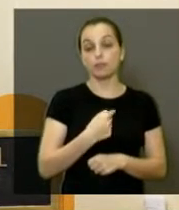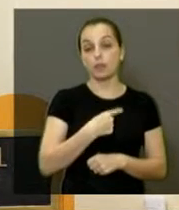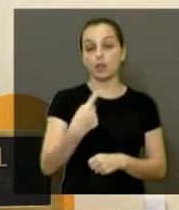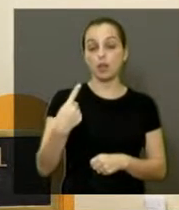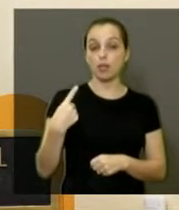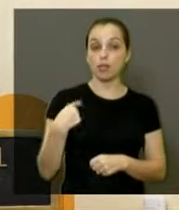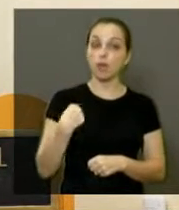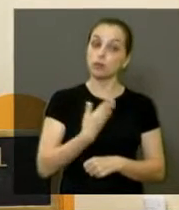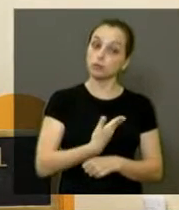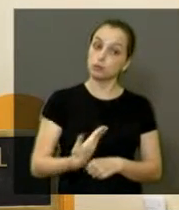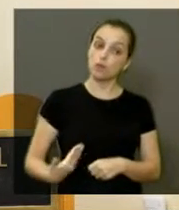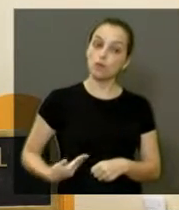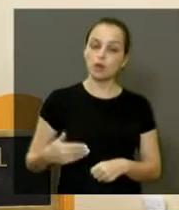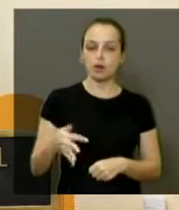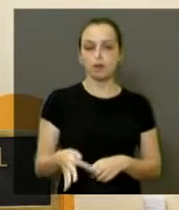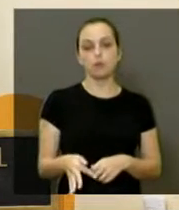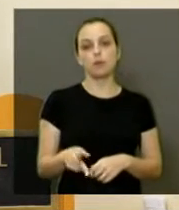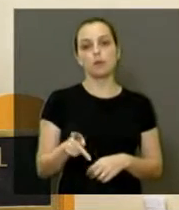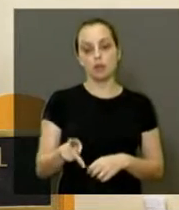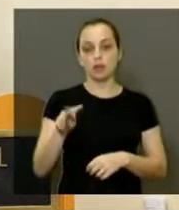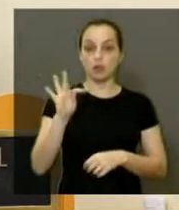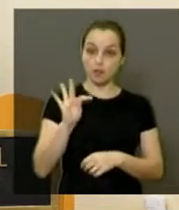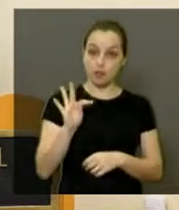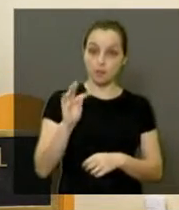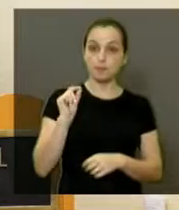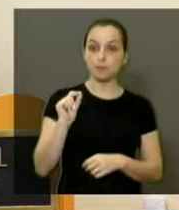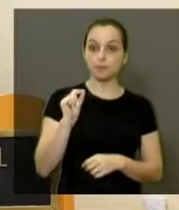atual governo petista, onde